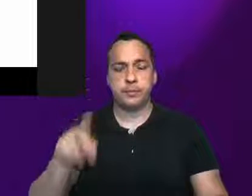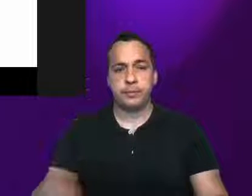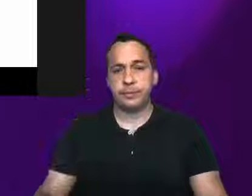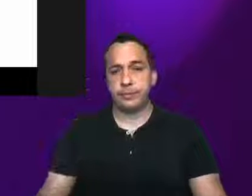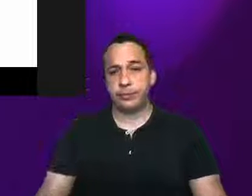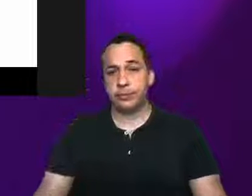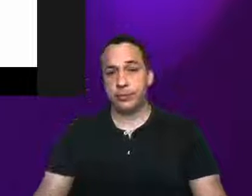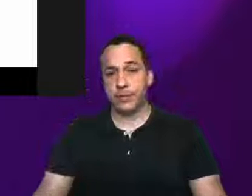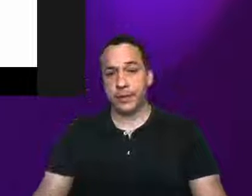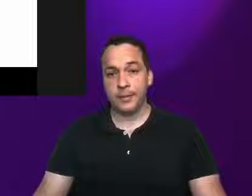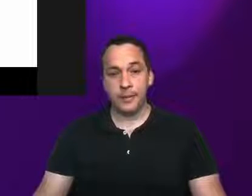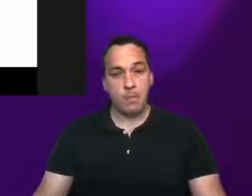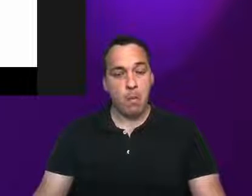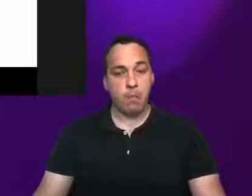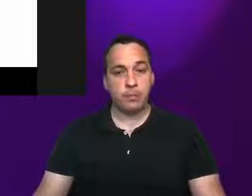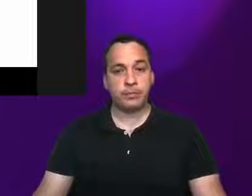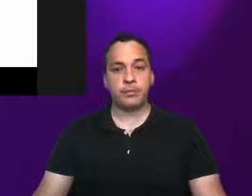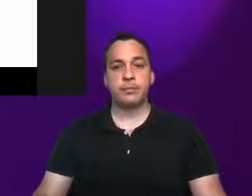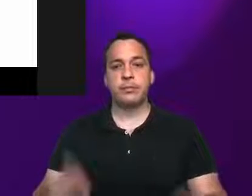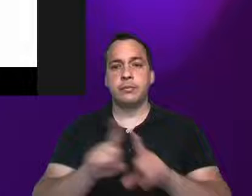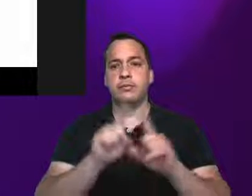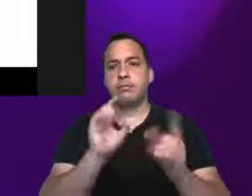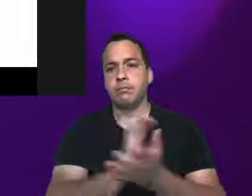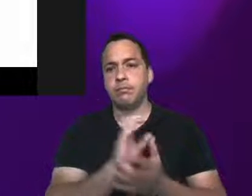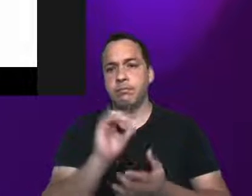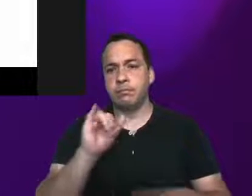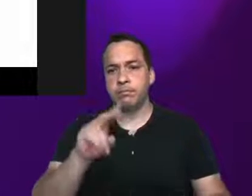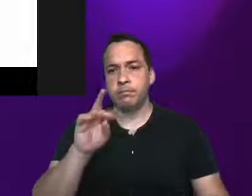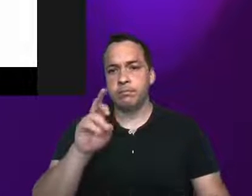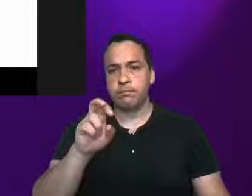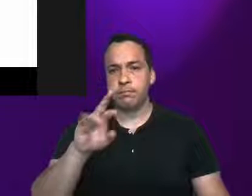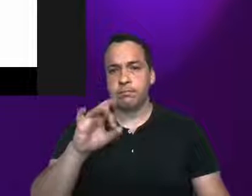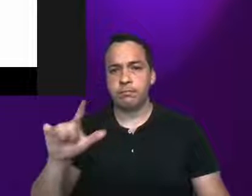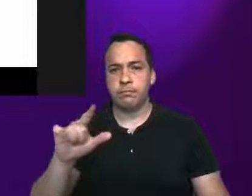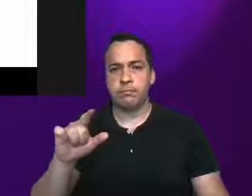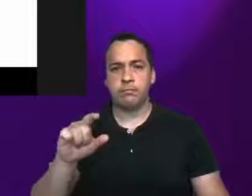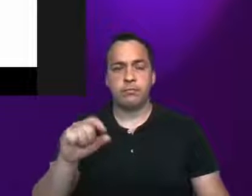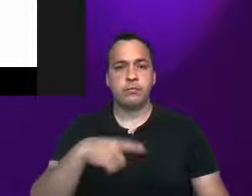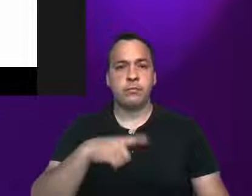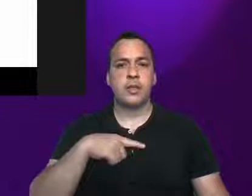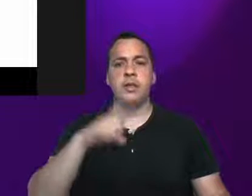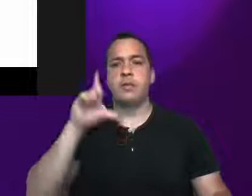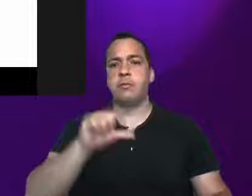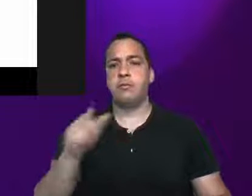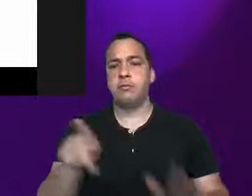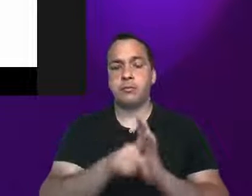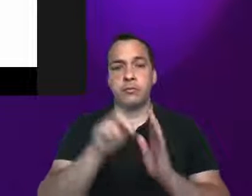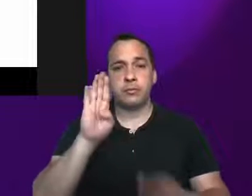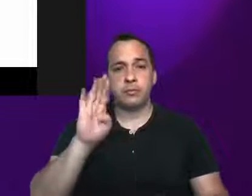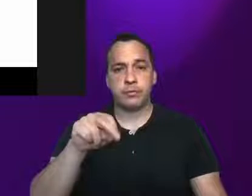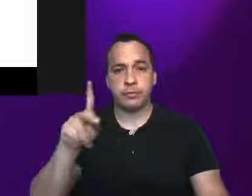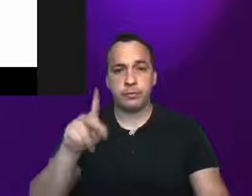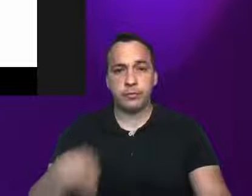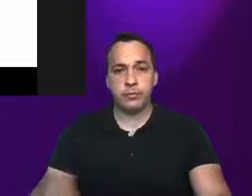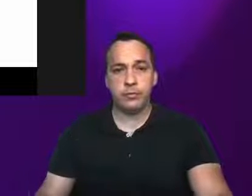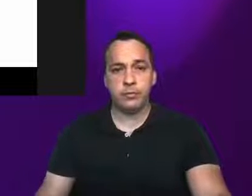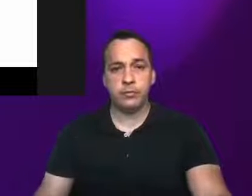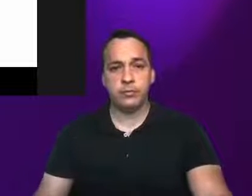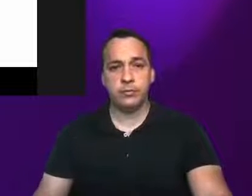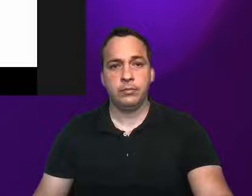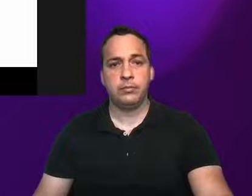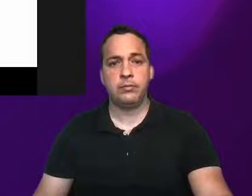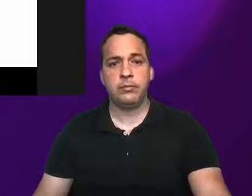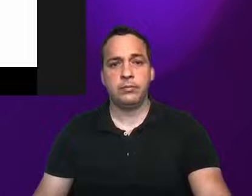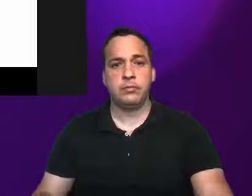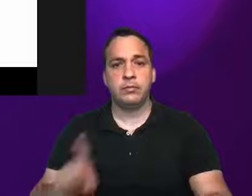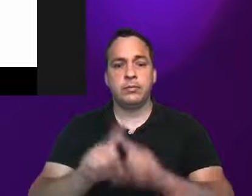do grupo da intervenção tiveram uma maior redução do BNP. Um outro desfecho, a taxa de filtração glomerular